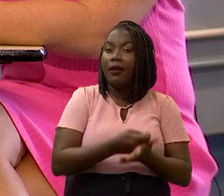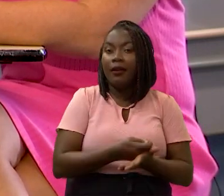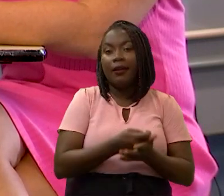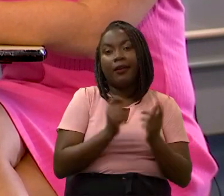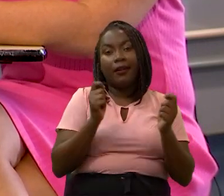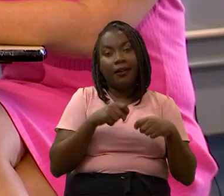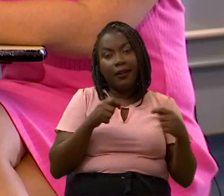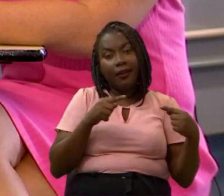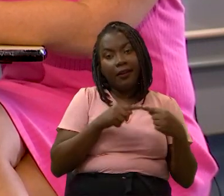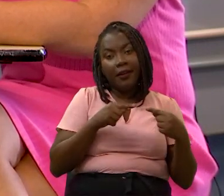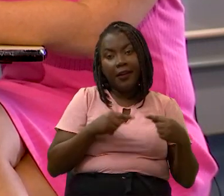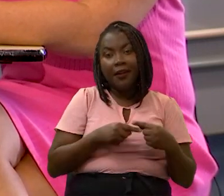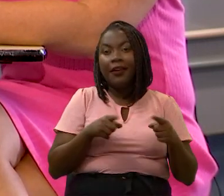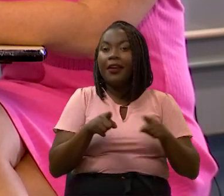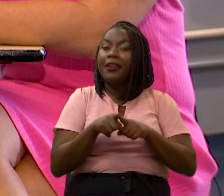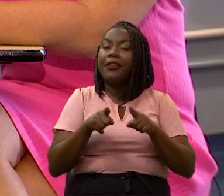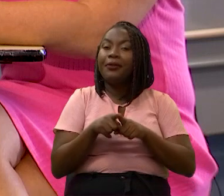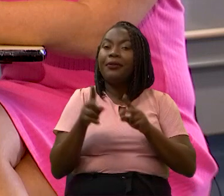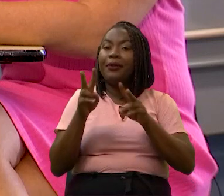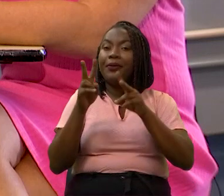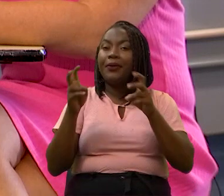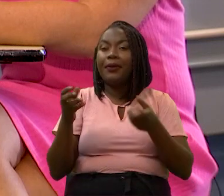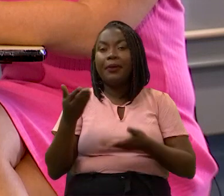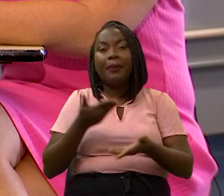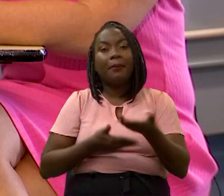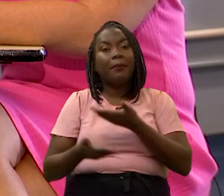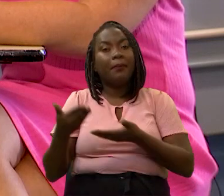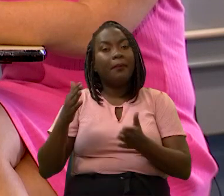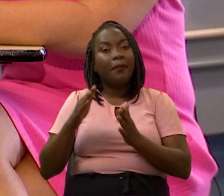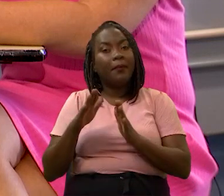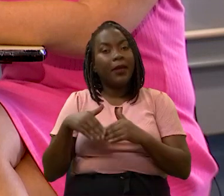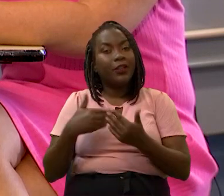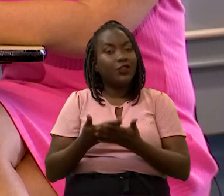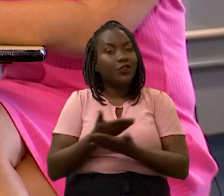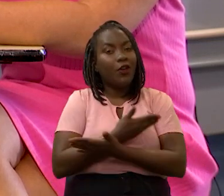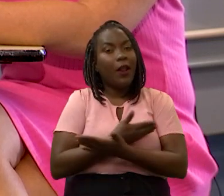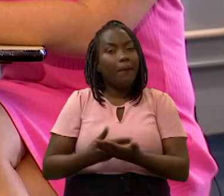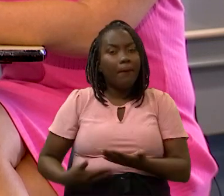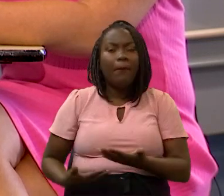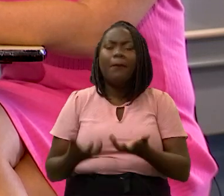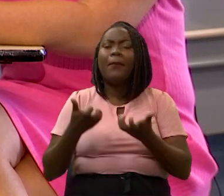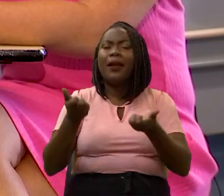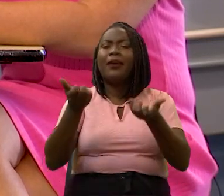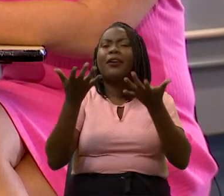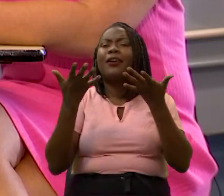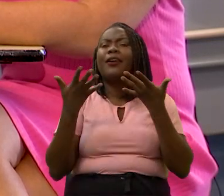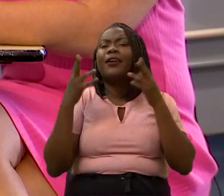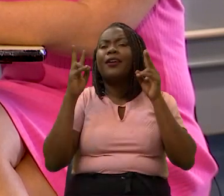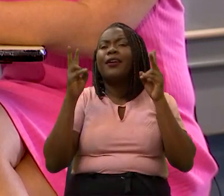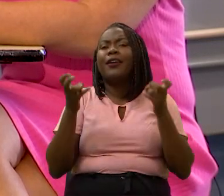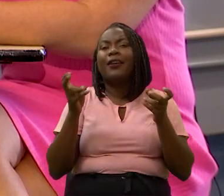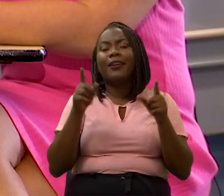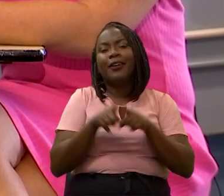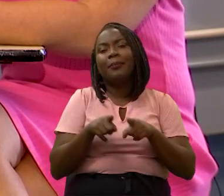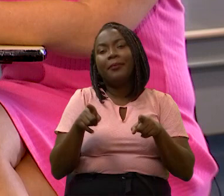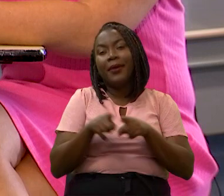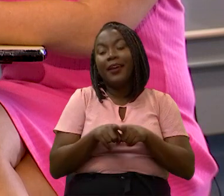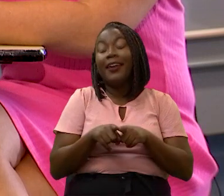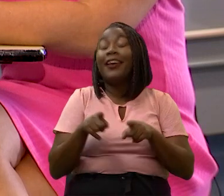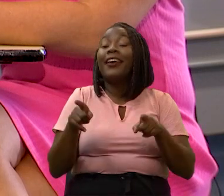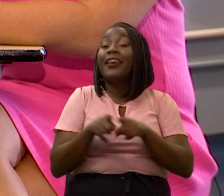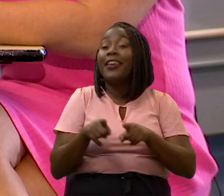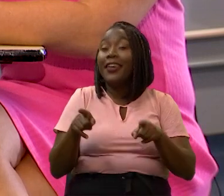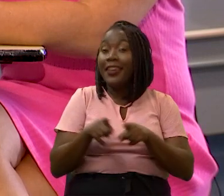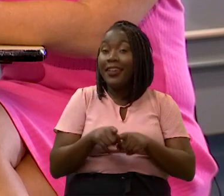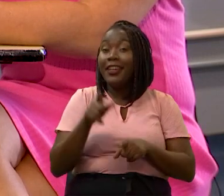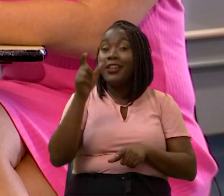Mensalidade que cabe no bolso, tem também a questão que envolve as escolas públicas, gostaria que você falasse sobre isso